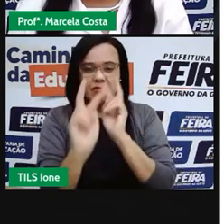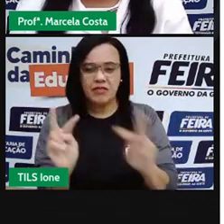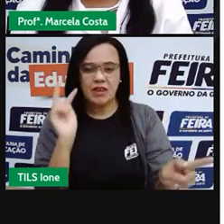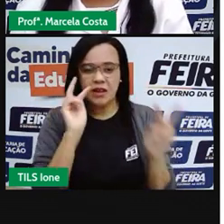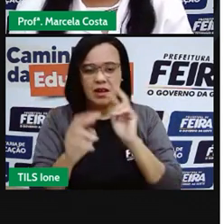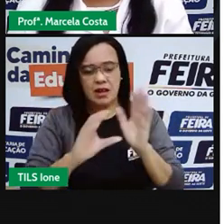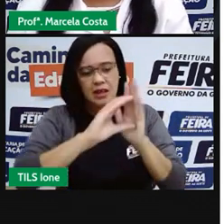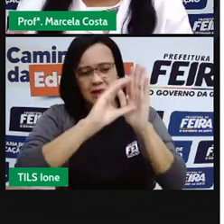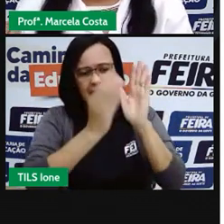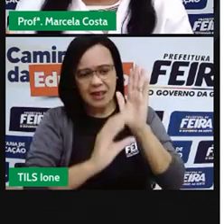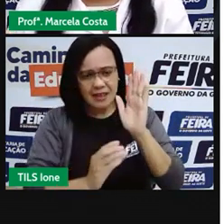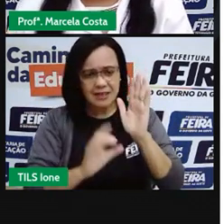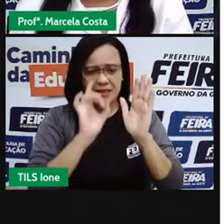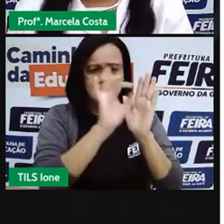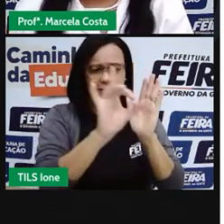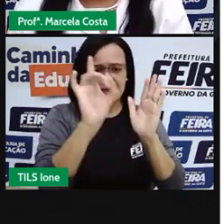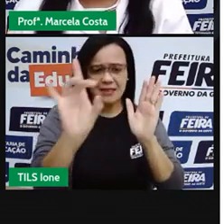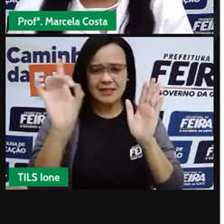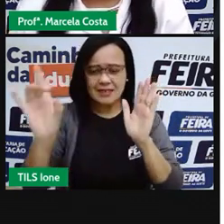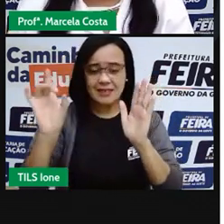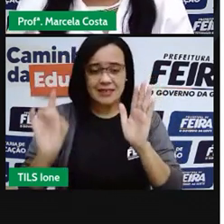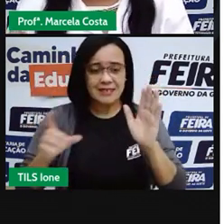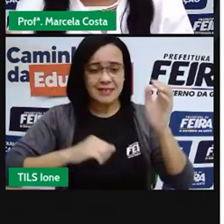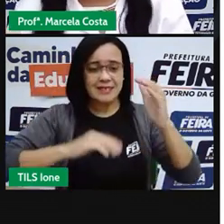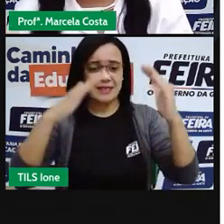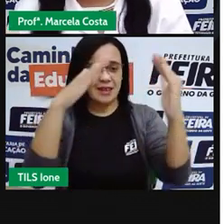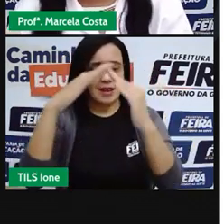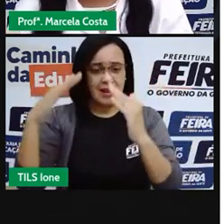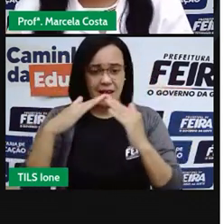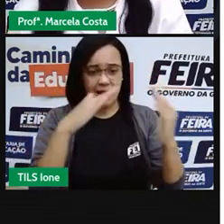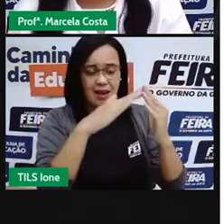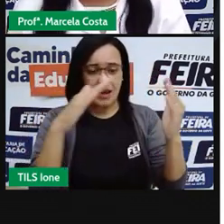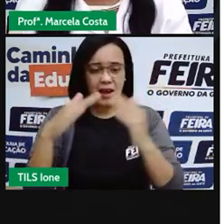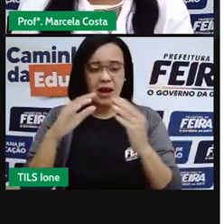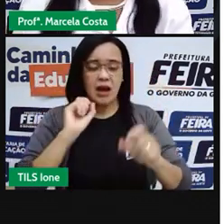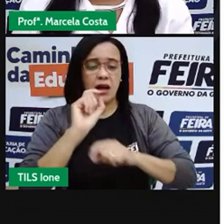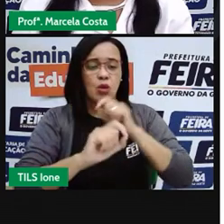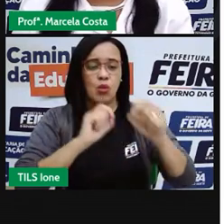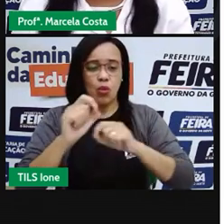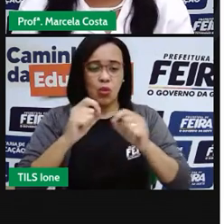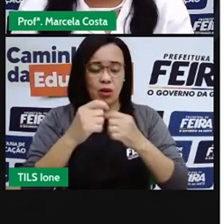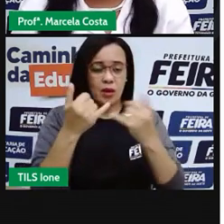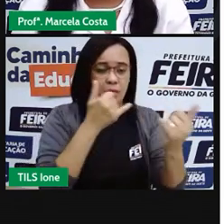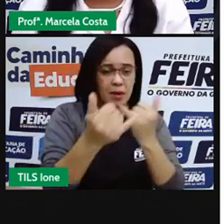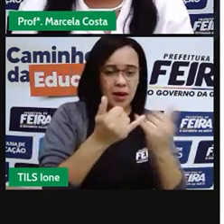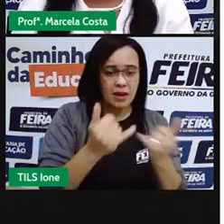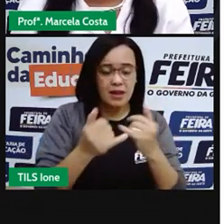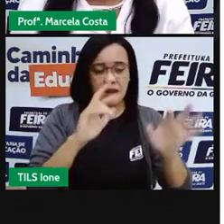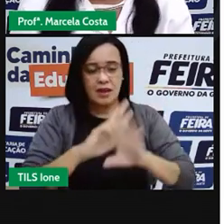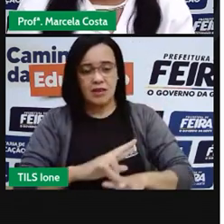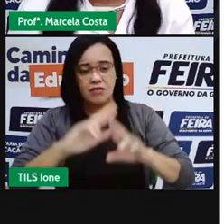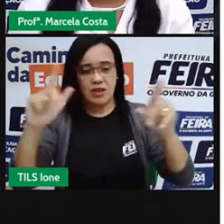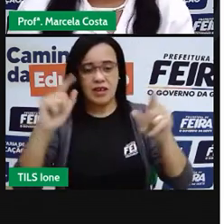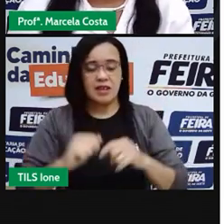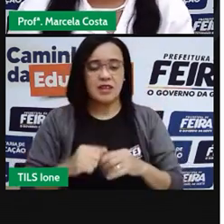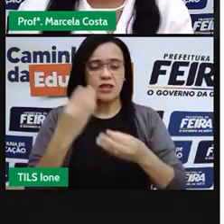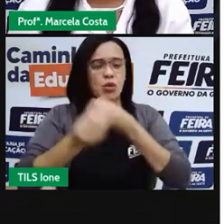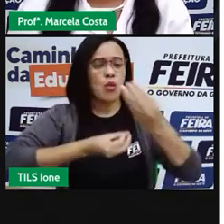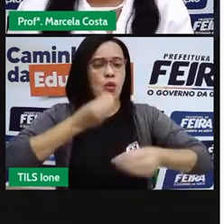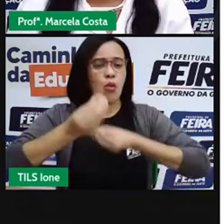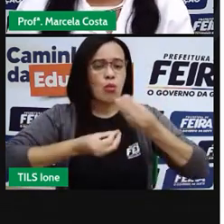as características desses casarões, o que eles têm de semelhante, o que eles têm de diferente.